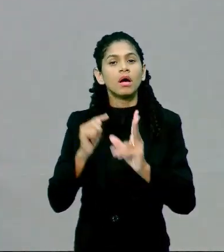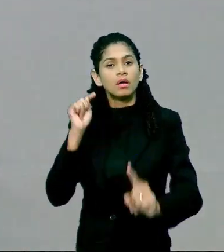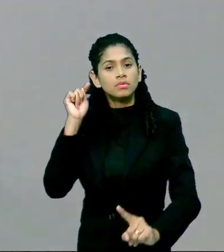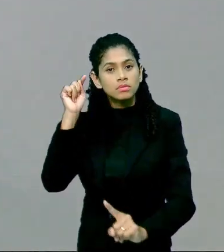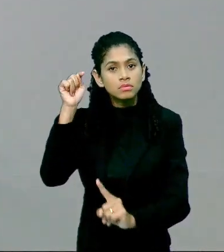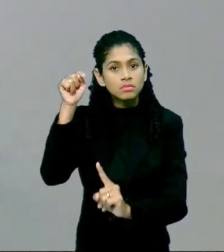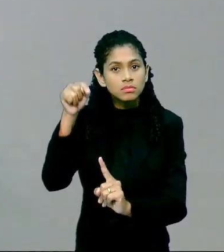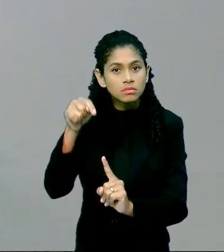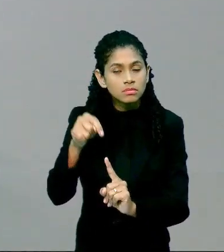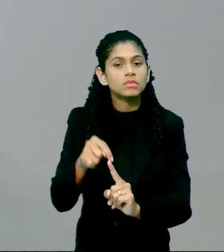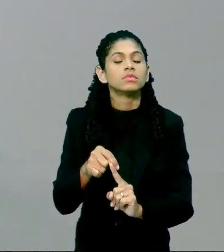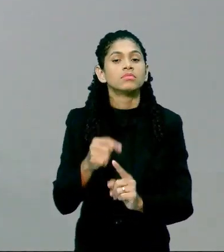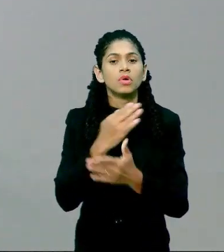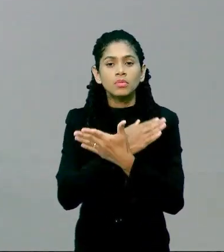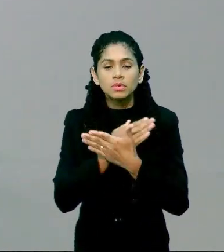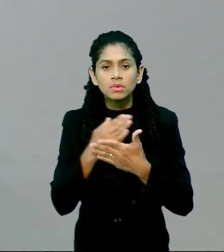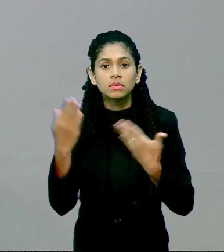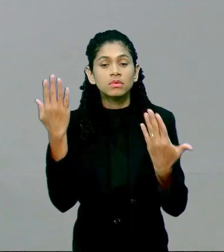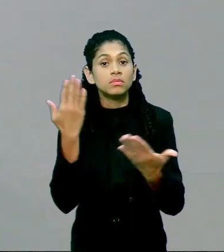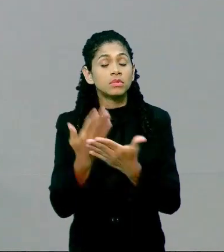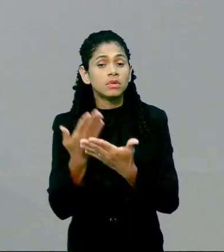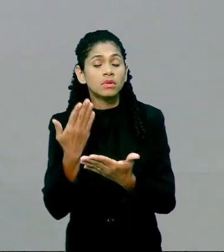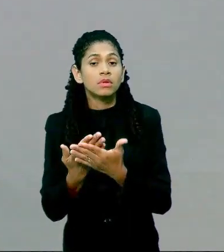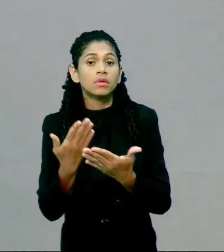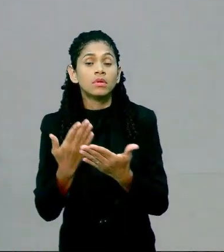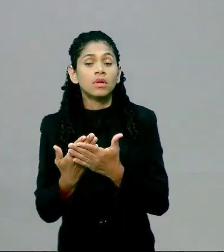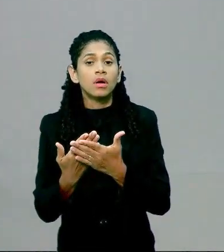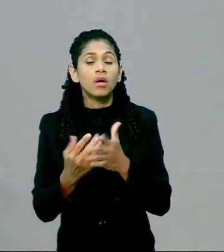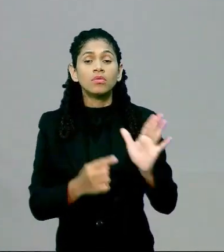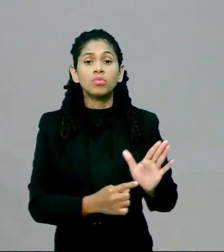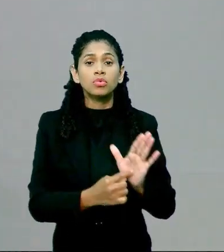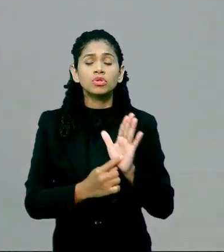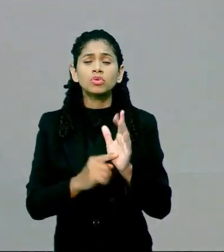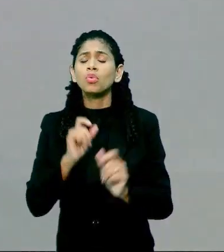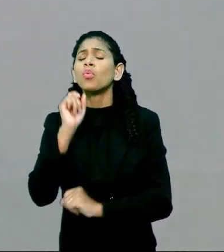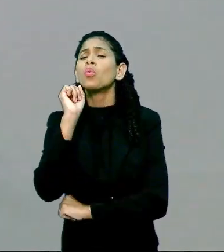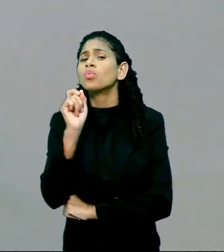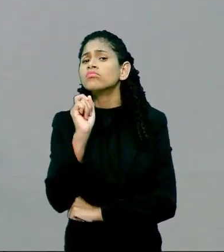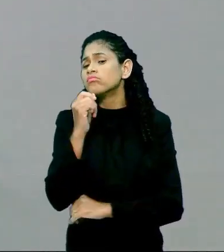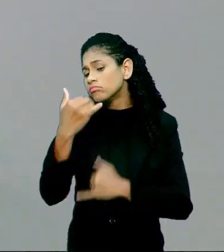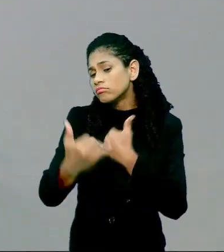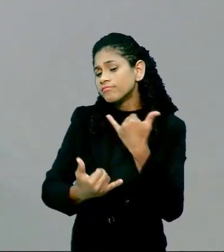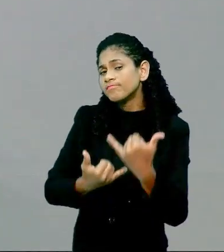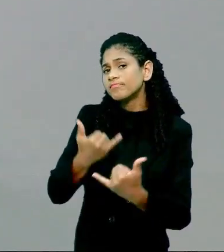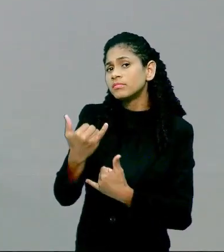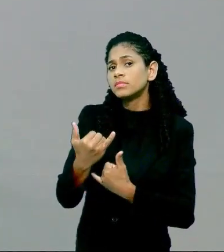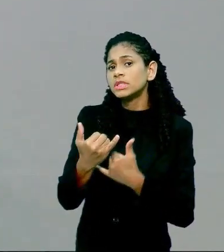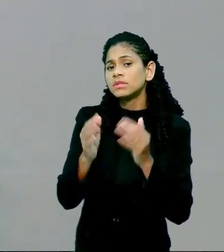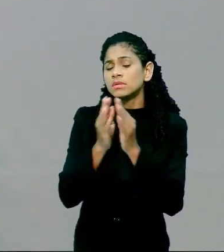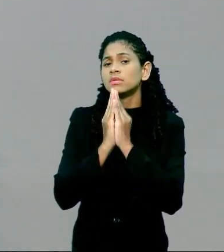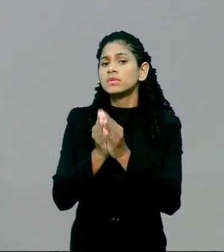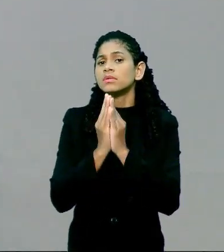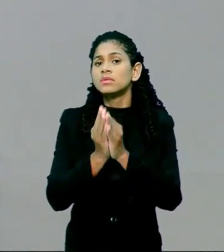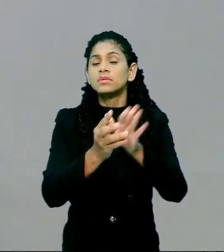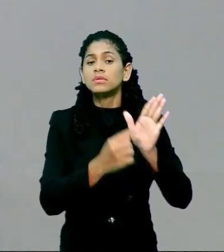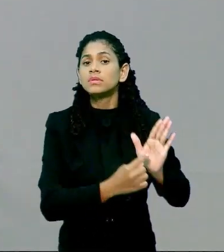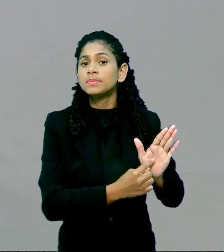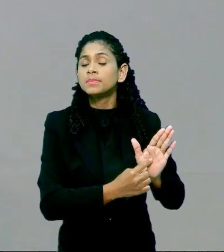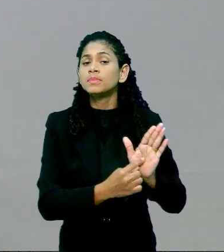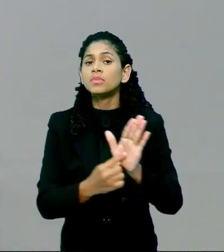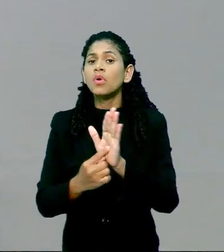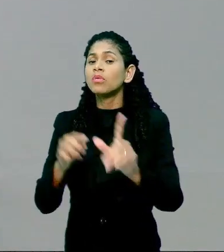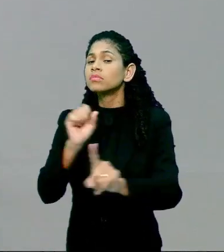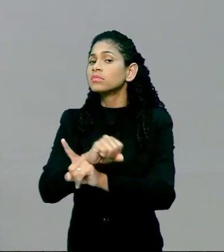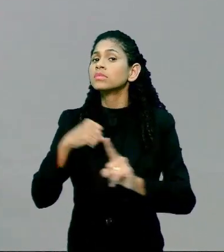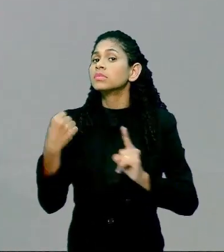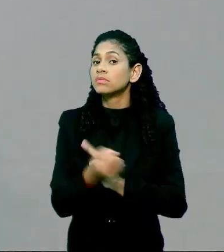os símbolos. Qual símbolo o brincar representa? O que o brincar de boneca representa em uma sociedade?